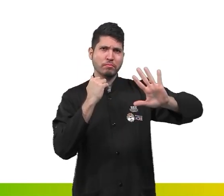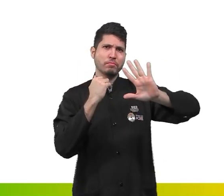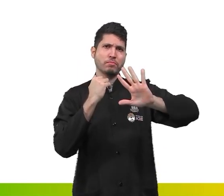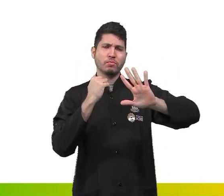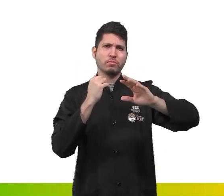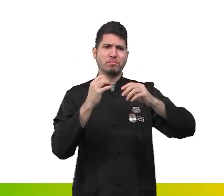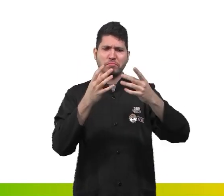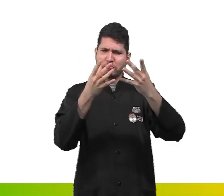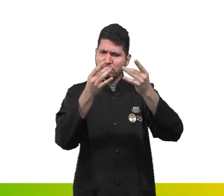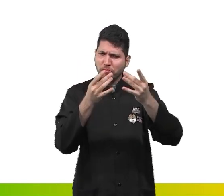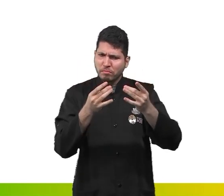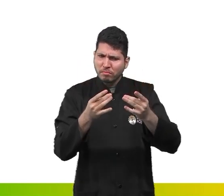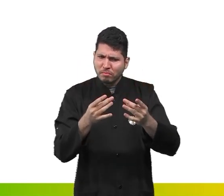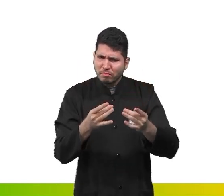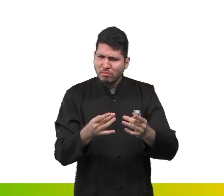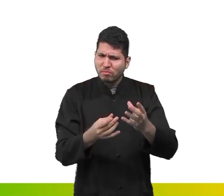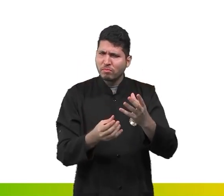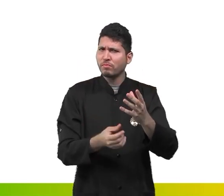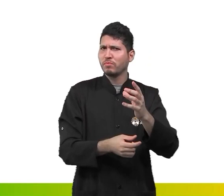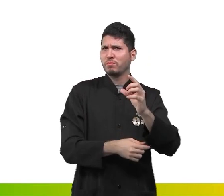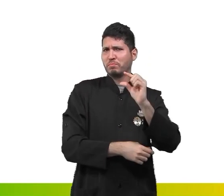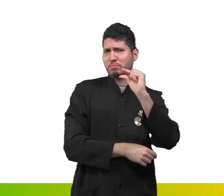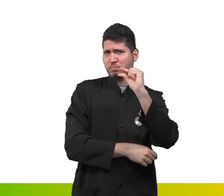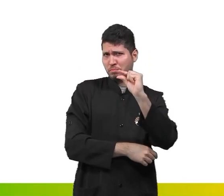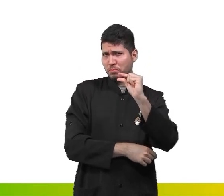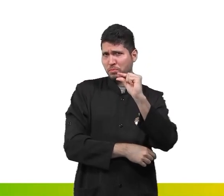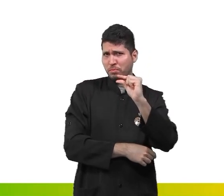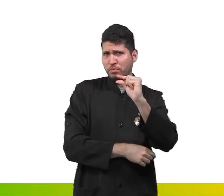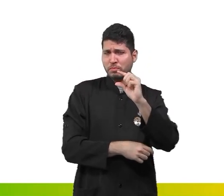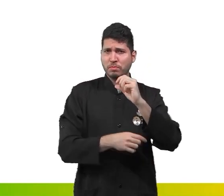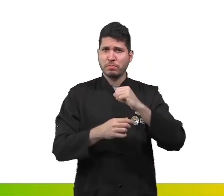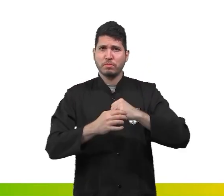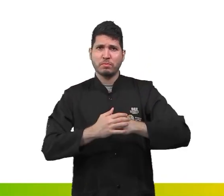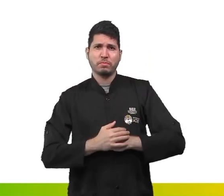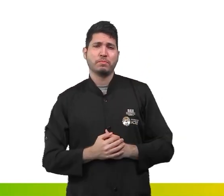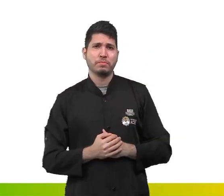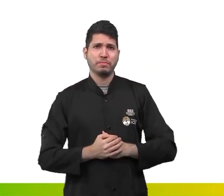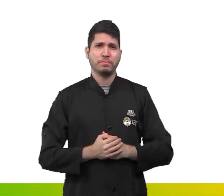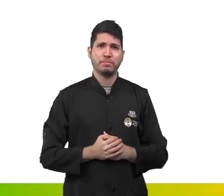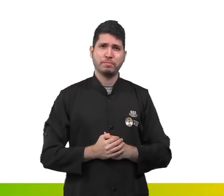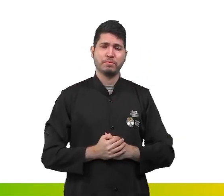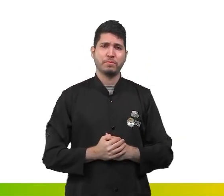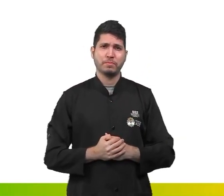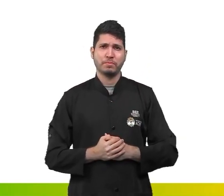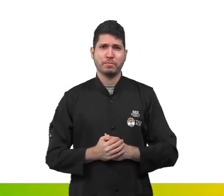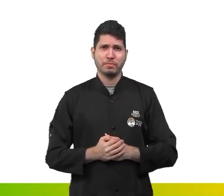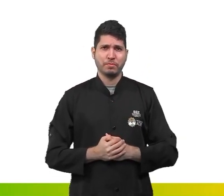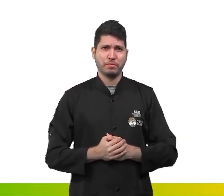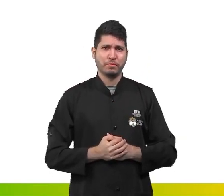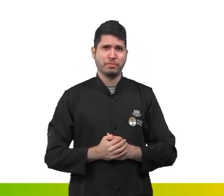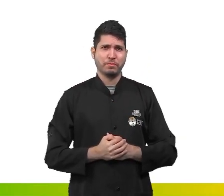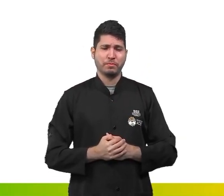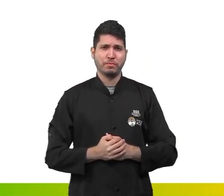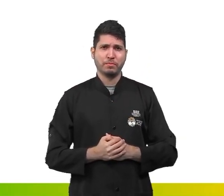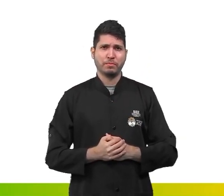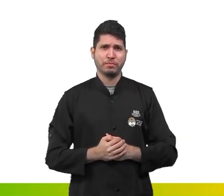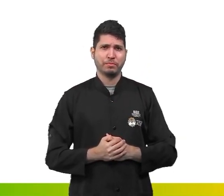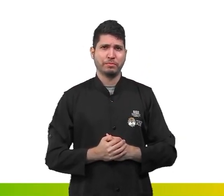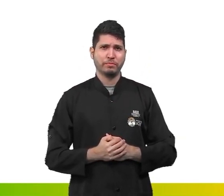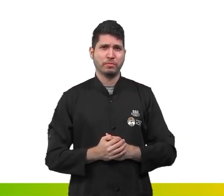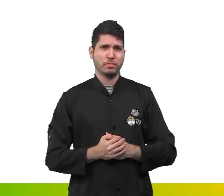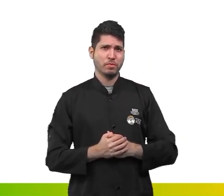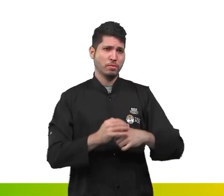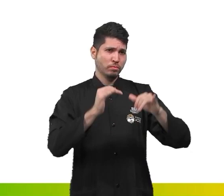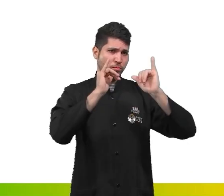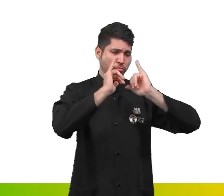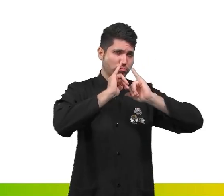dá muito detalhe. Então eu excluo a reportagem porque não tem detalhe, não tem minúcias, não dá muita coisa aí. Então nós temos a notícia. Essa é a